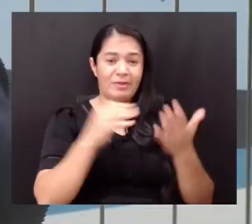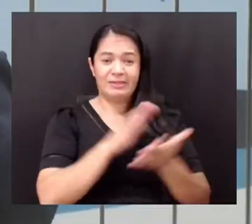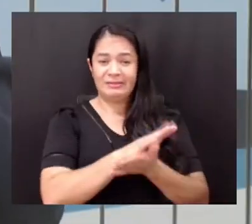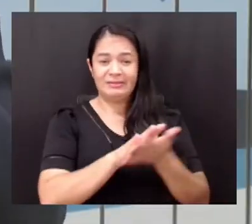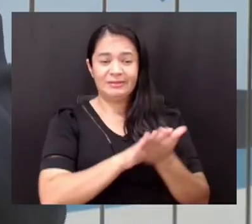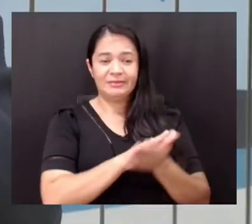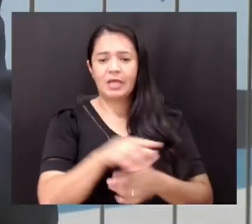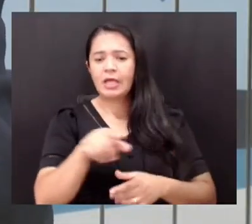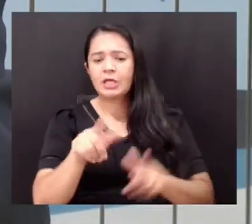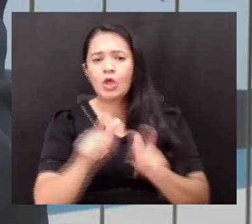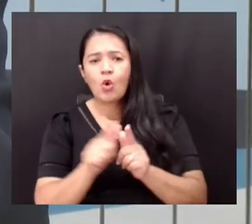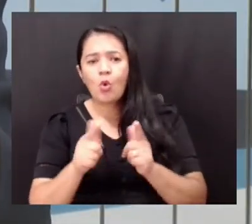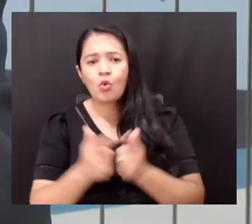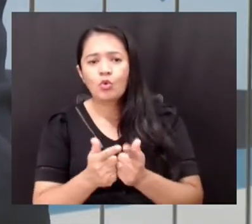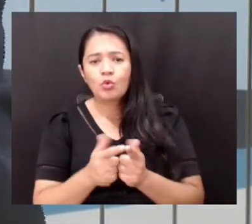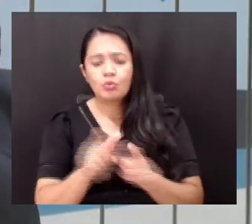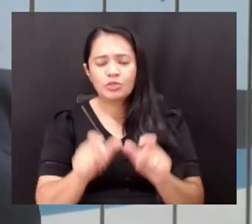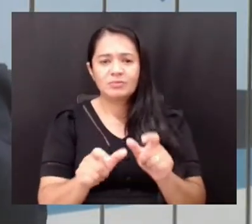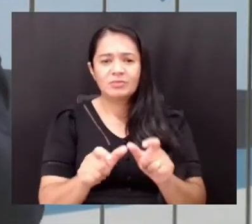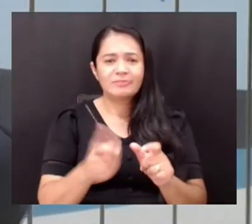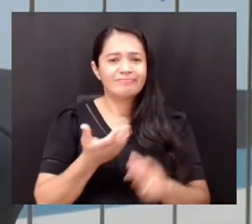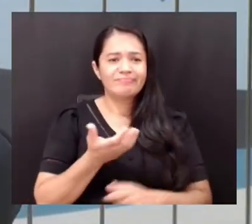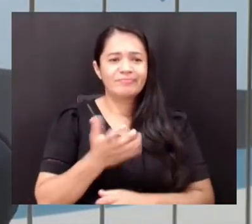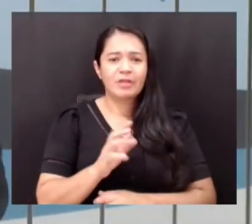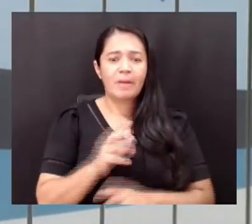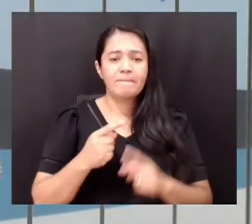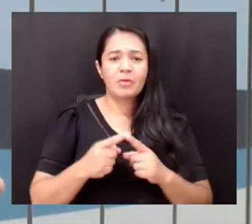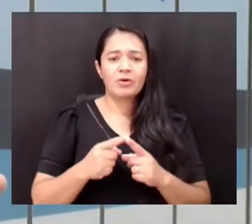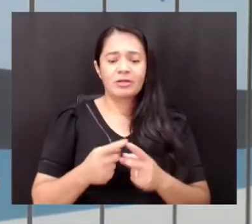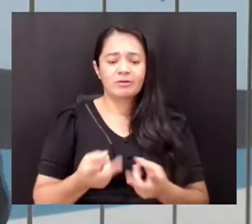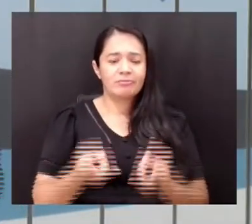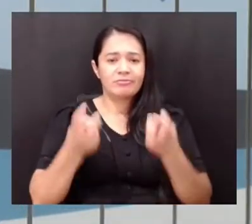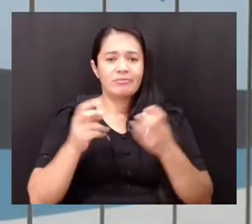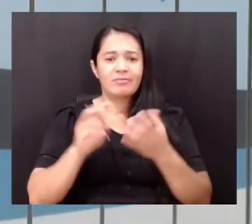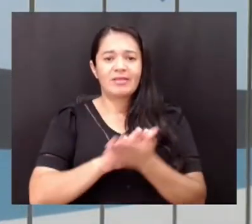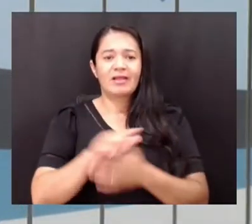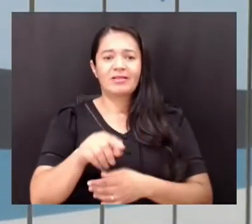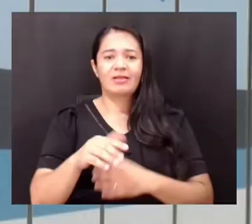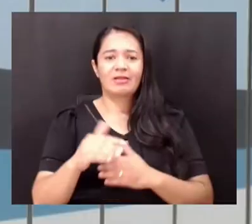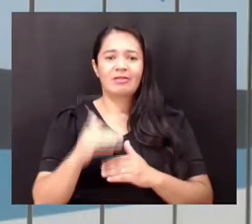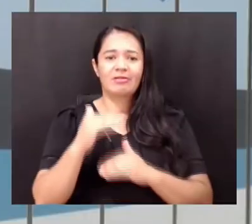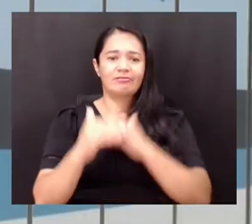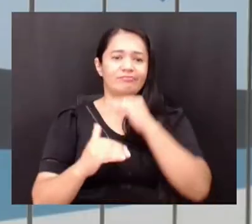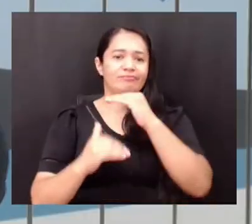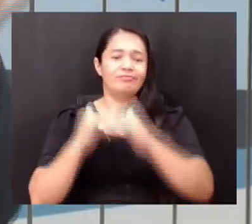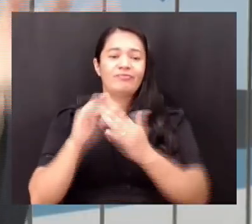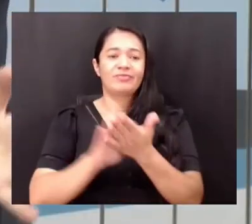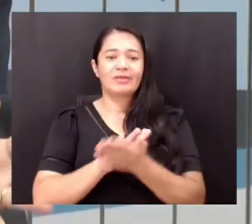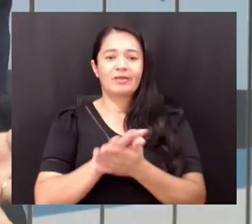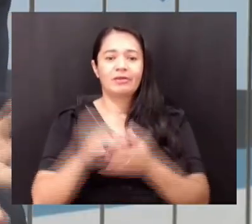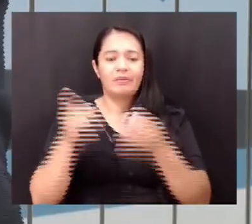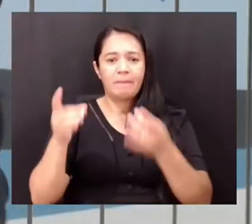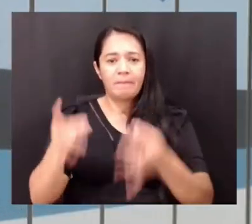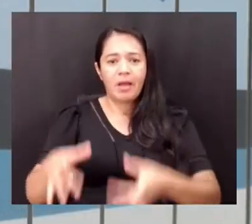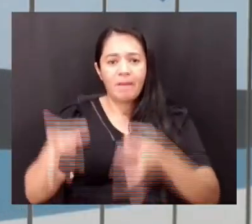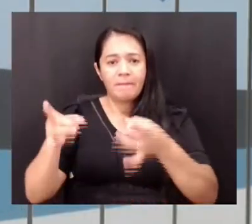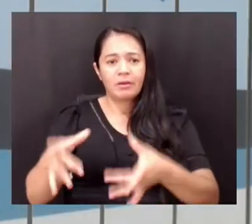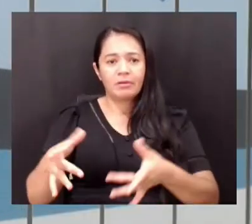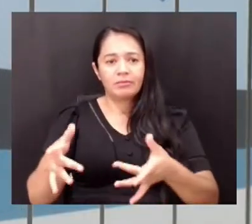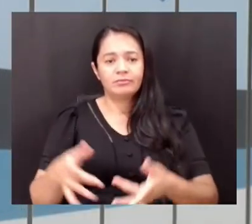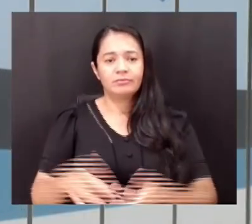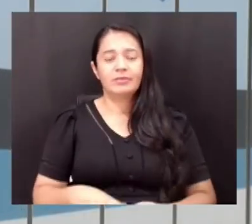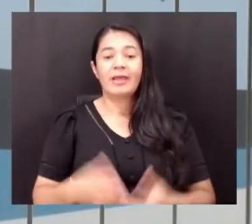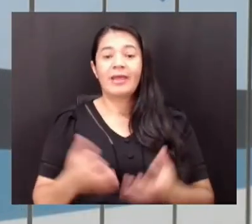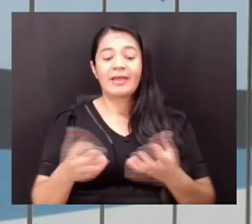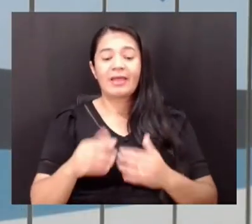pessoas descontentes porque não são reconhecidas, não crescem na carreira, entregam, querem crescer e não tem